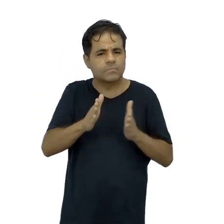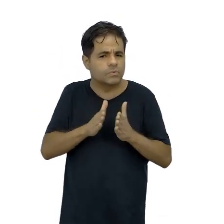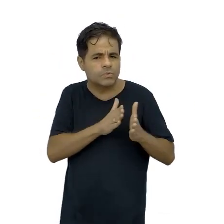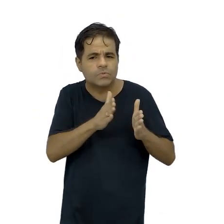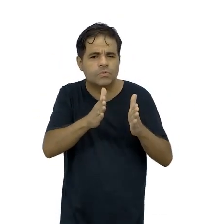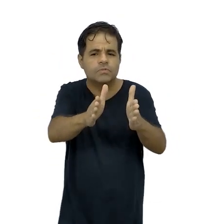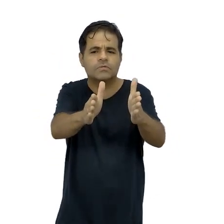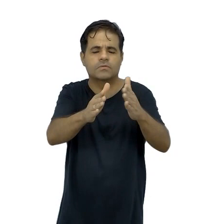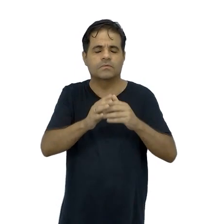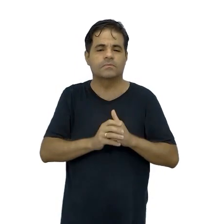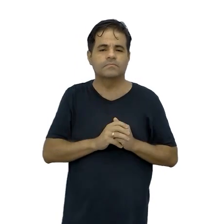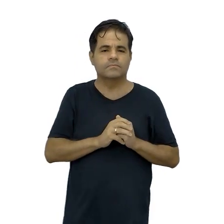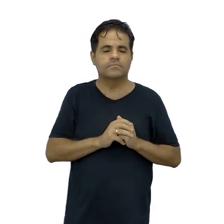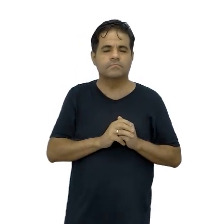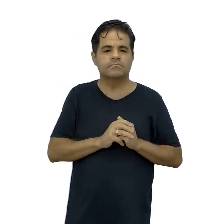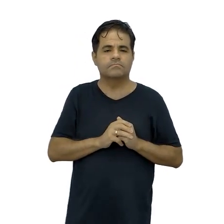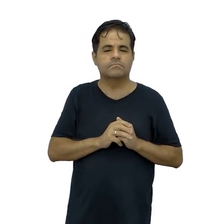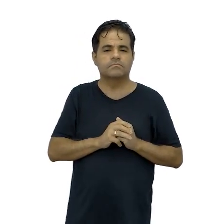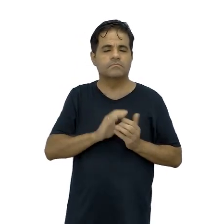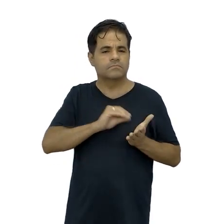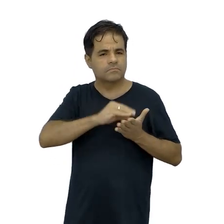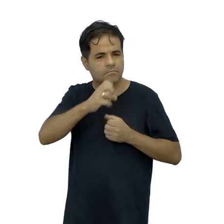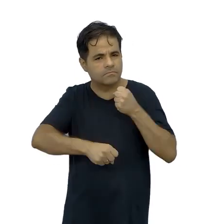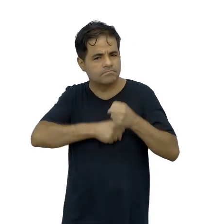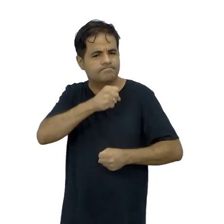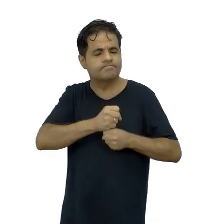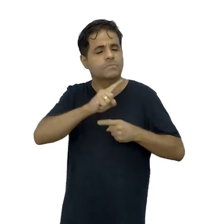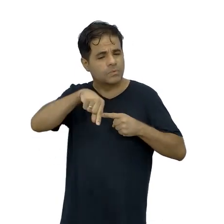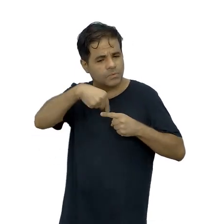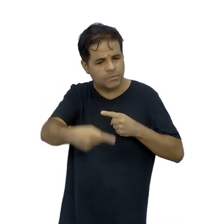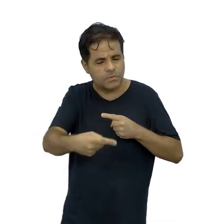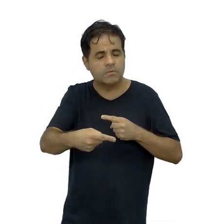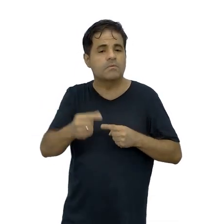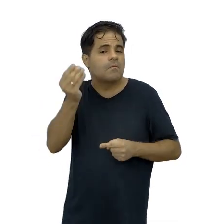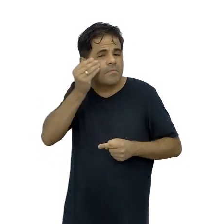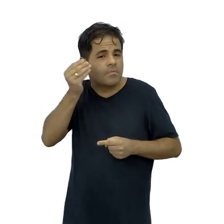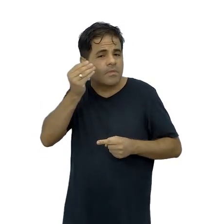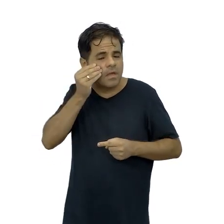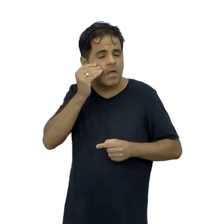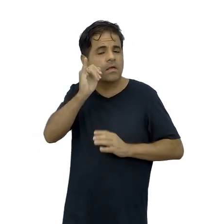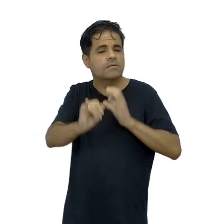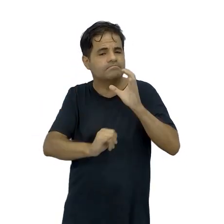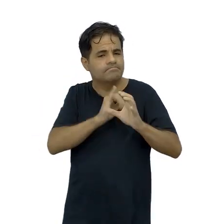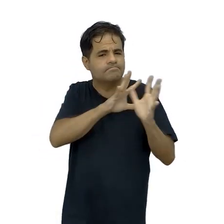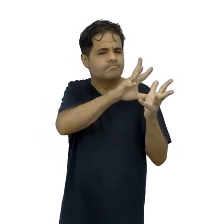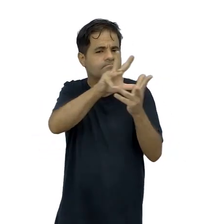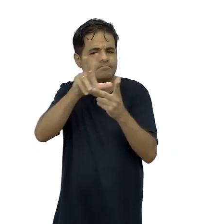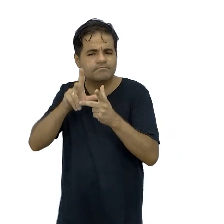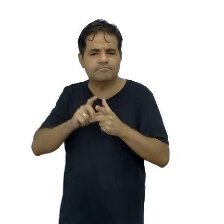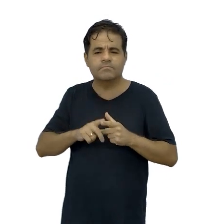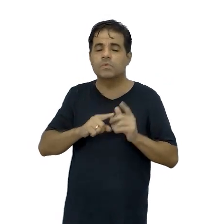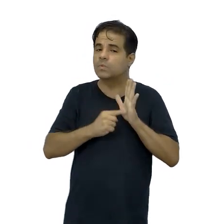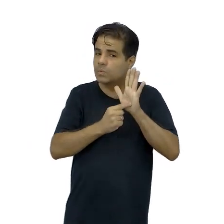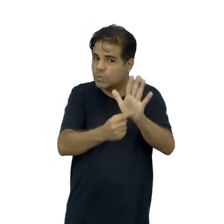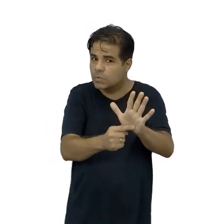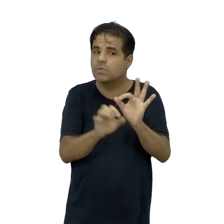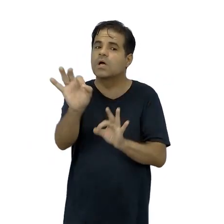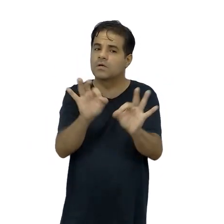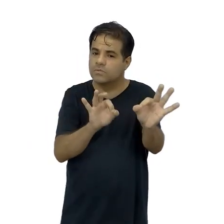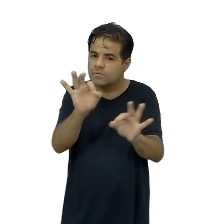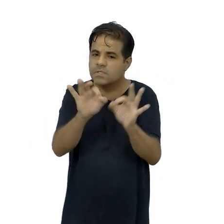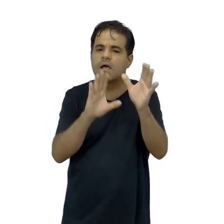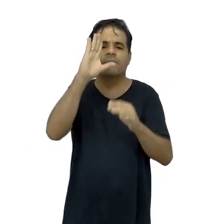trajetória, para a série ano seguinte. Evidências internacionais indicam que ajustar